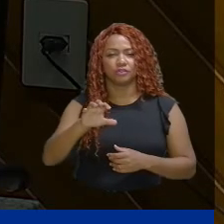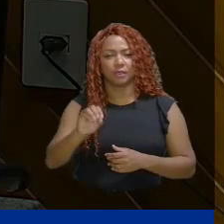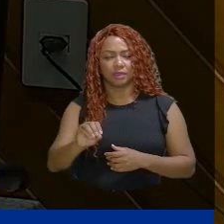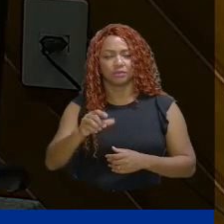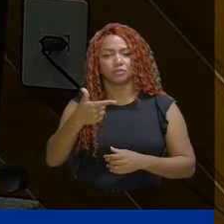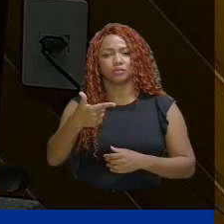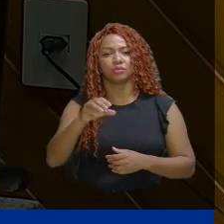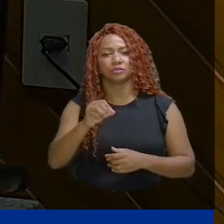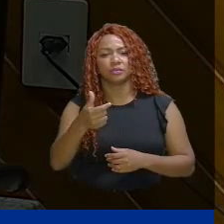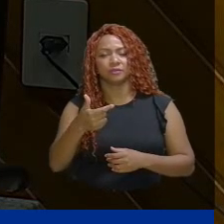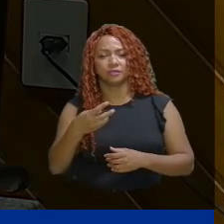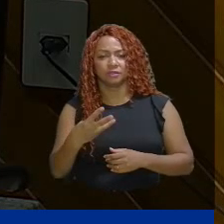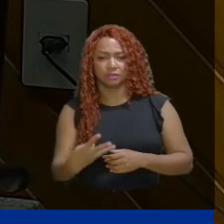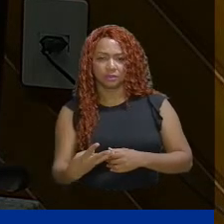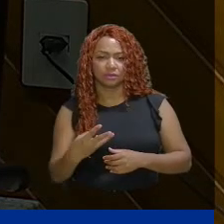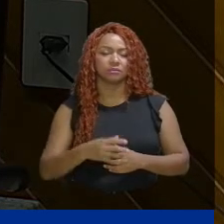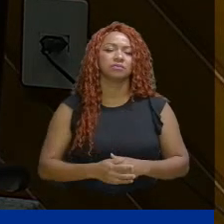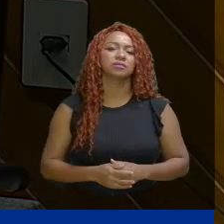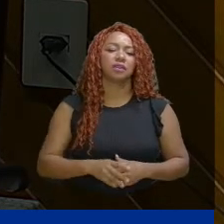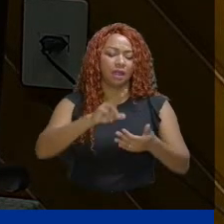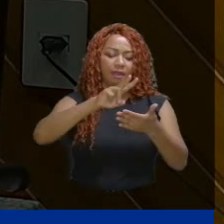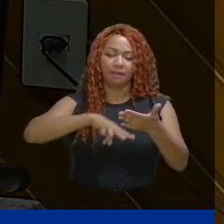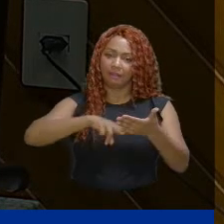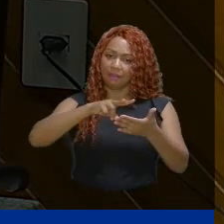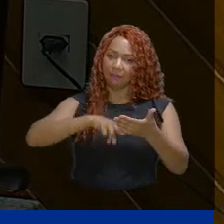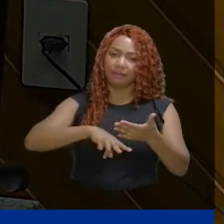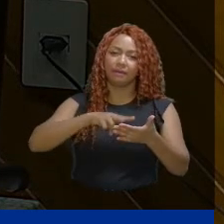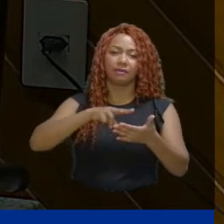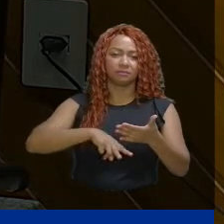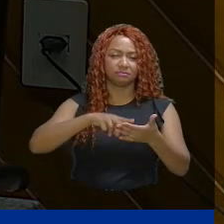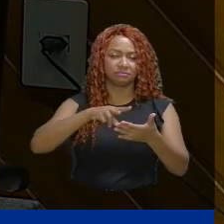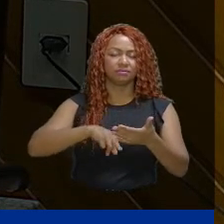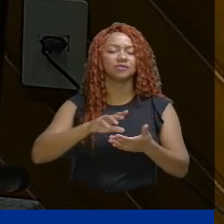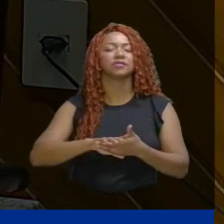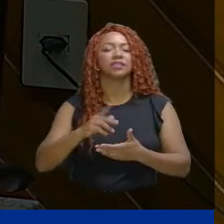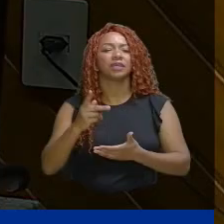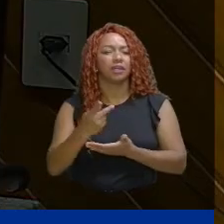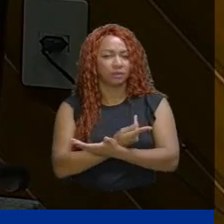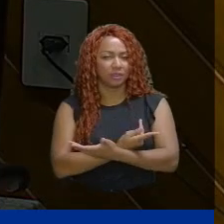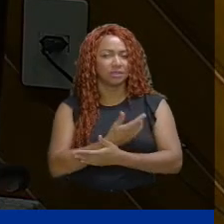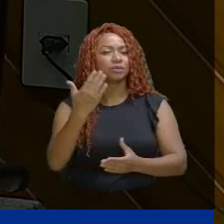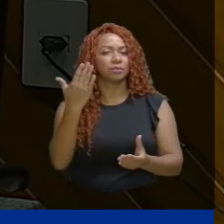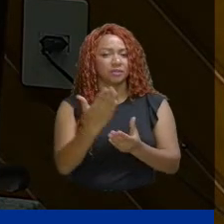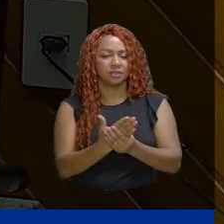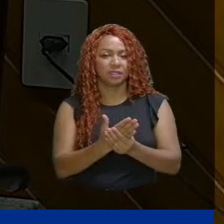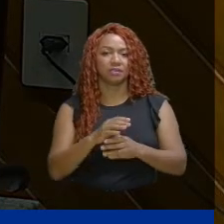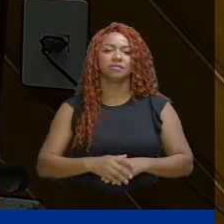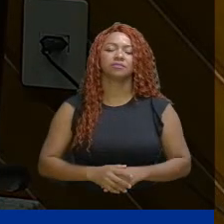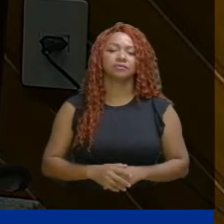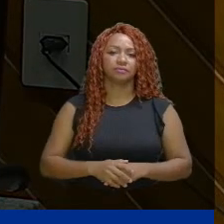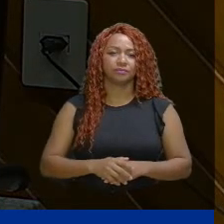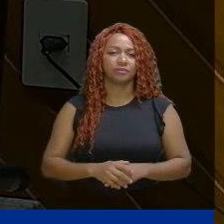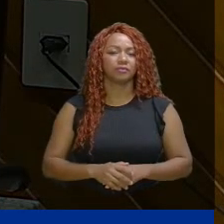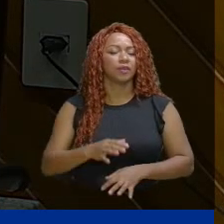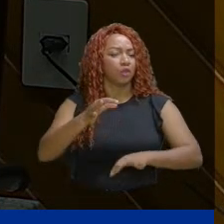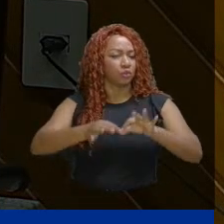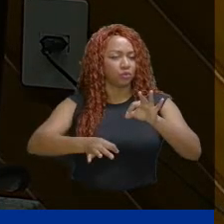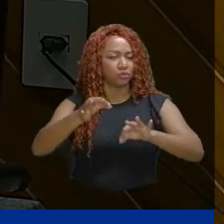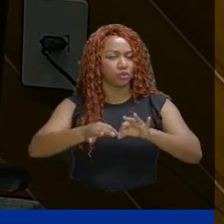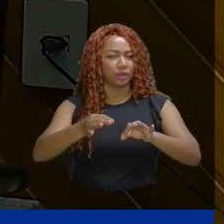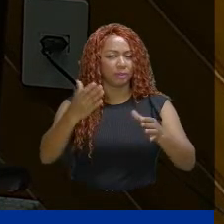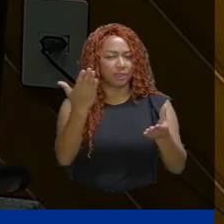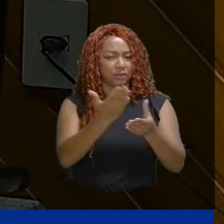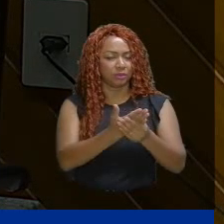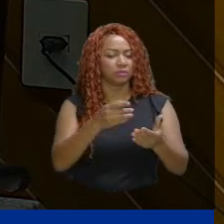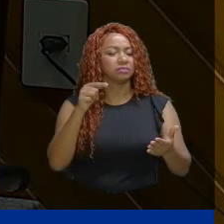Peço só venha para ler o dispositivo aplicado a este caso. O tribunal disse naquele julgado que é